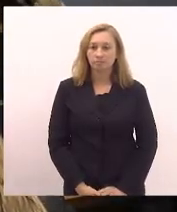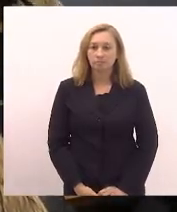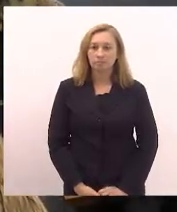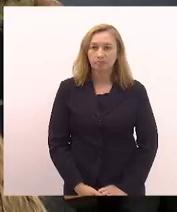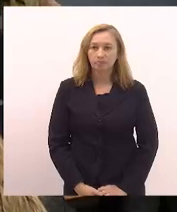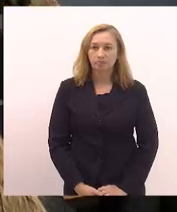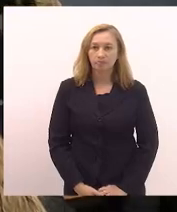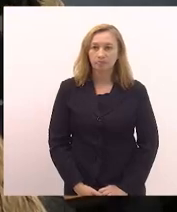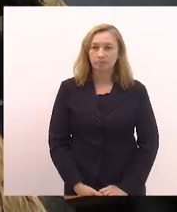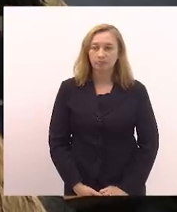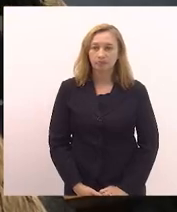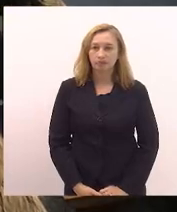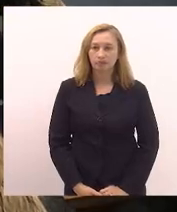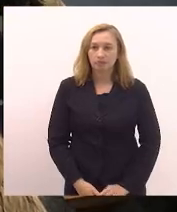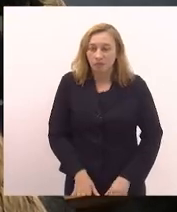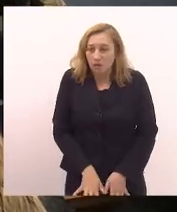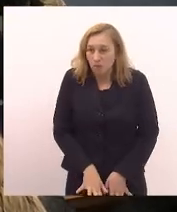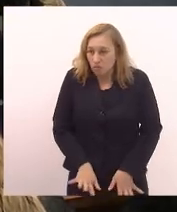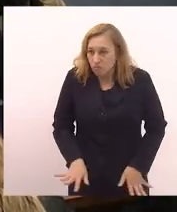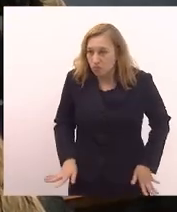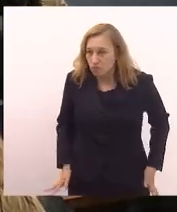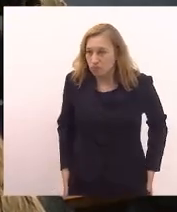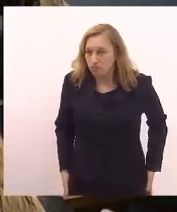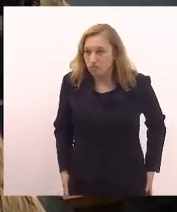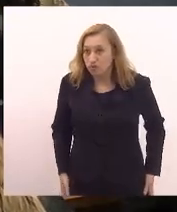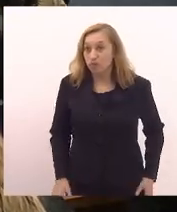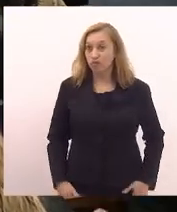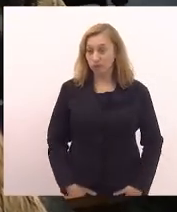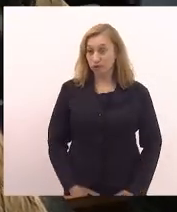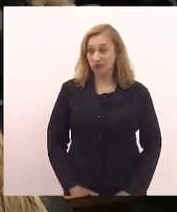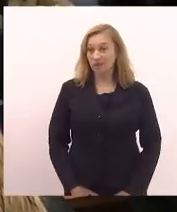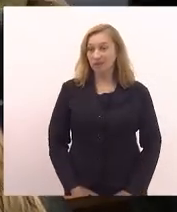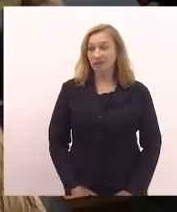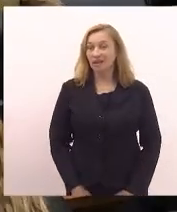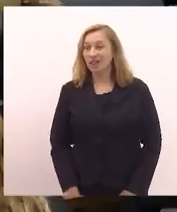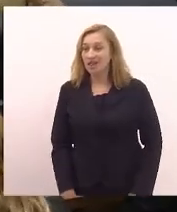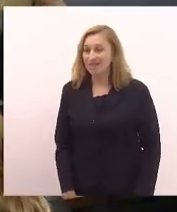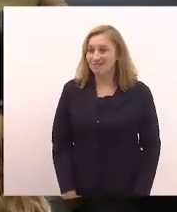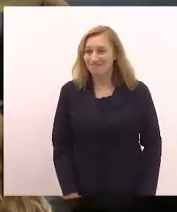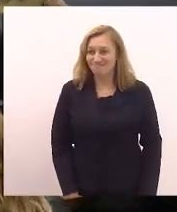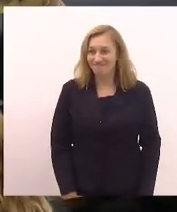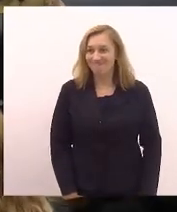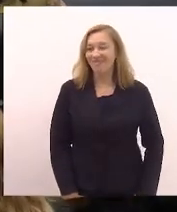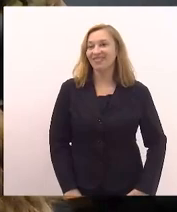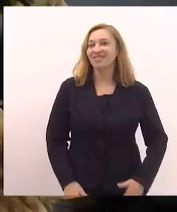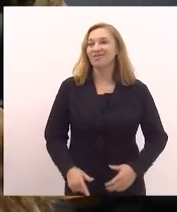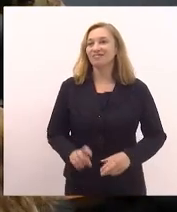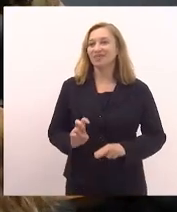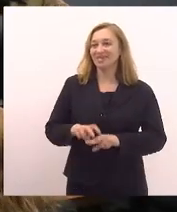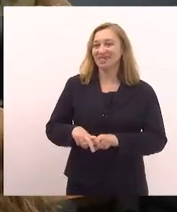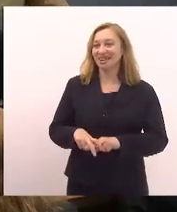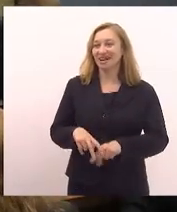A pessoa está com um vestido com a cauda enorme para se aparecer, aí fica agarrando na cadeira.